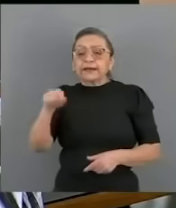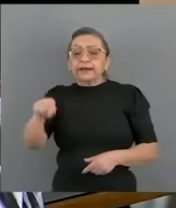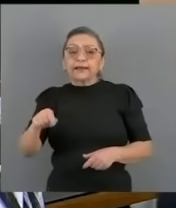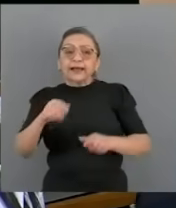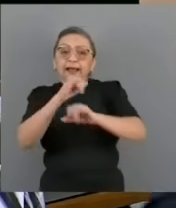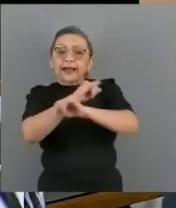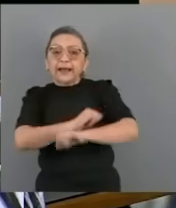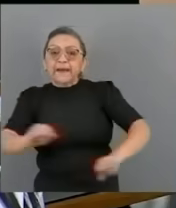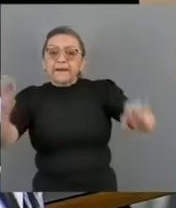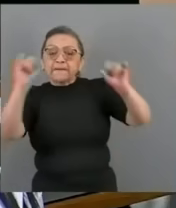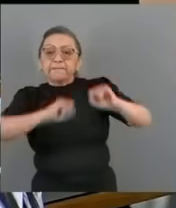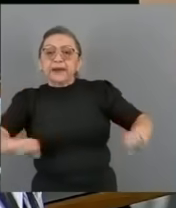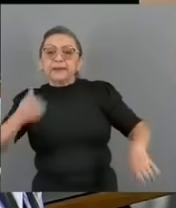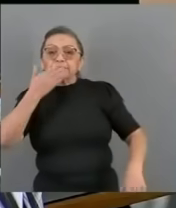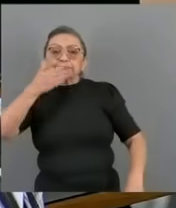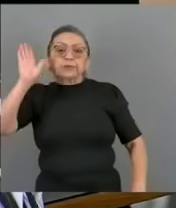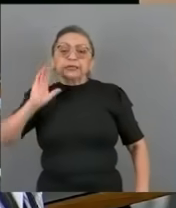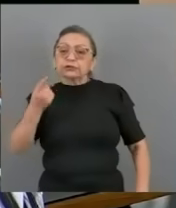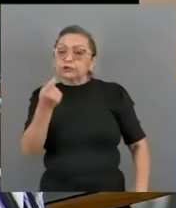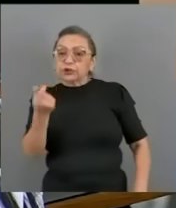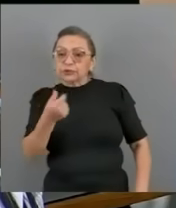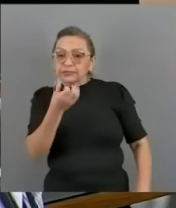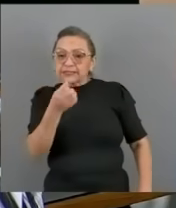eleitoral e deposita o dinheiro na conta do Onyx.